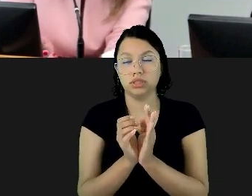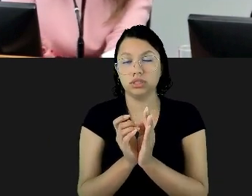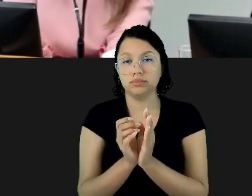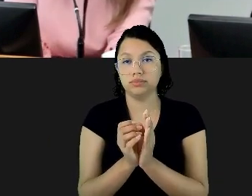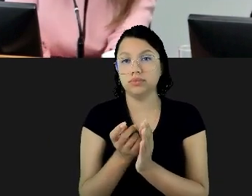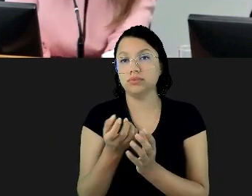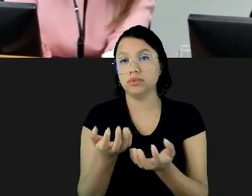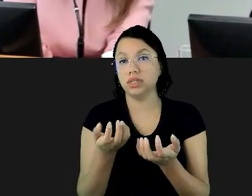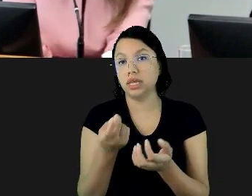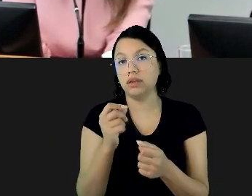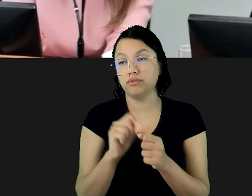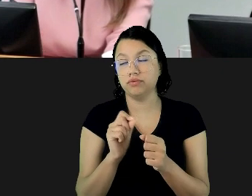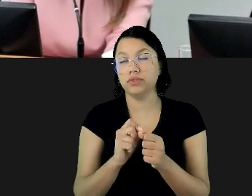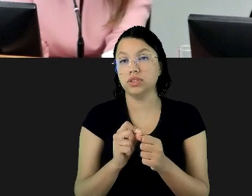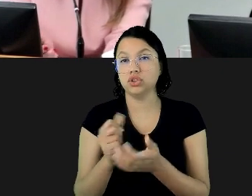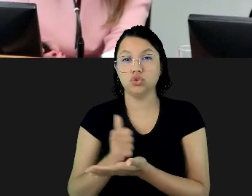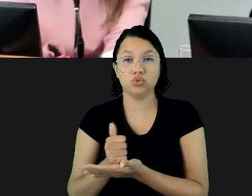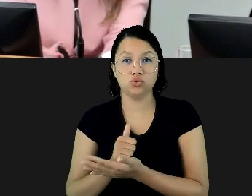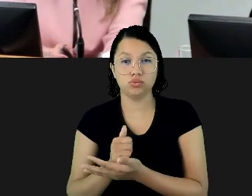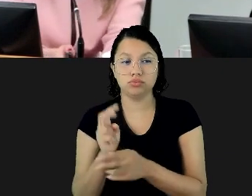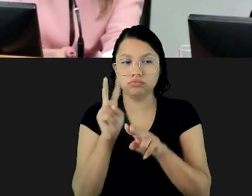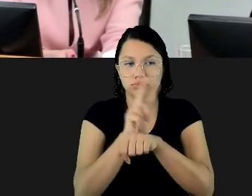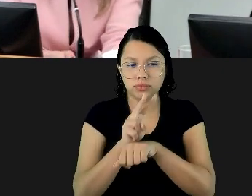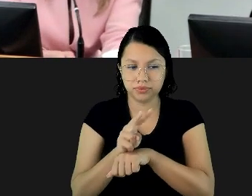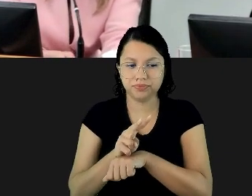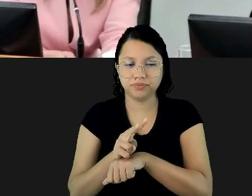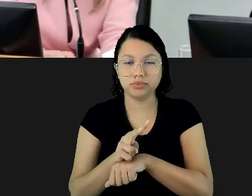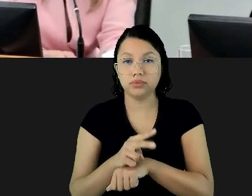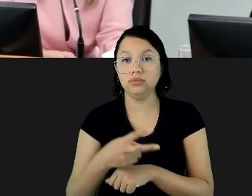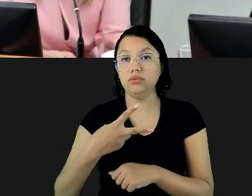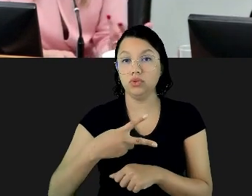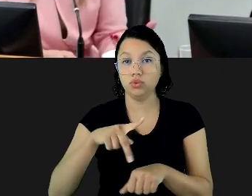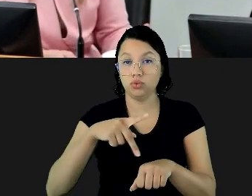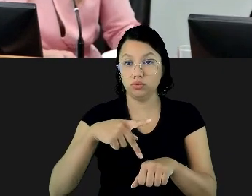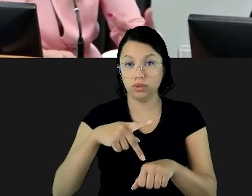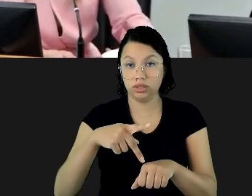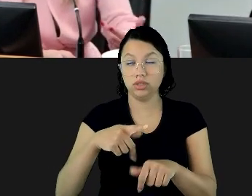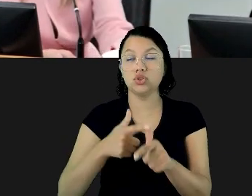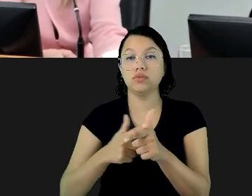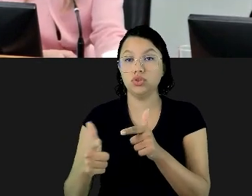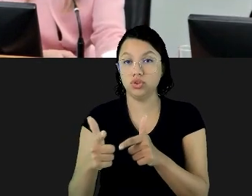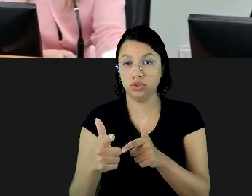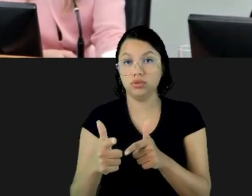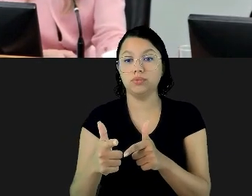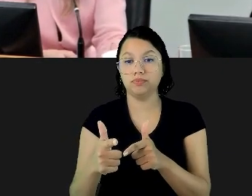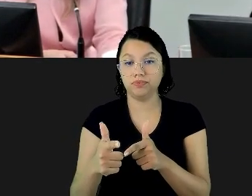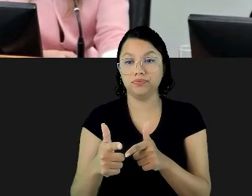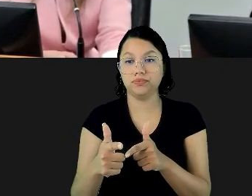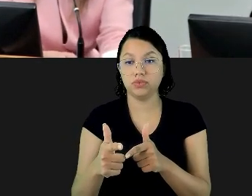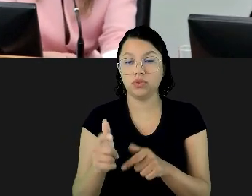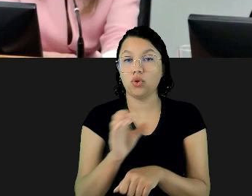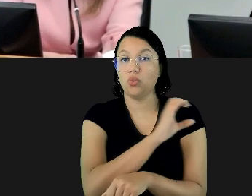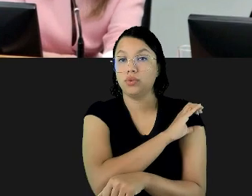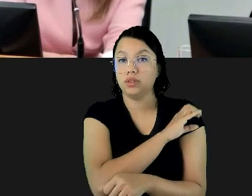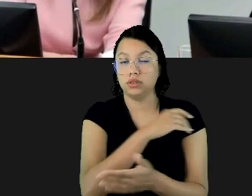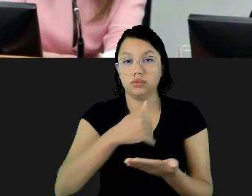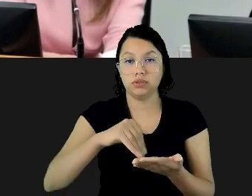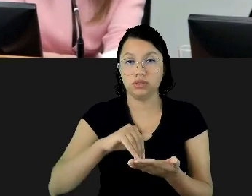2 países, coordenação e secretaria. A gente olha de diversos outros corredores aí,